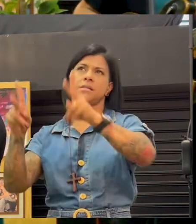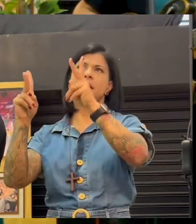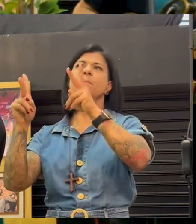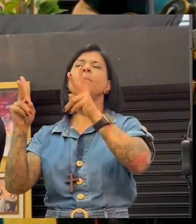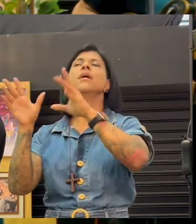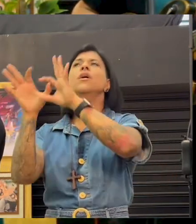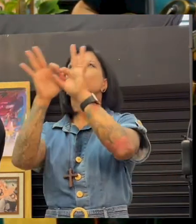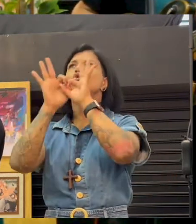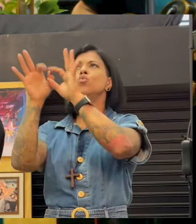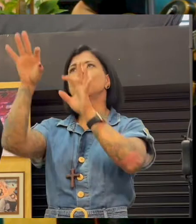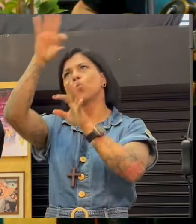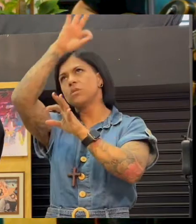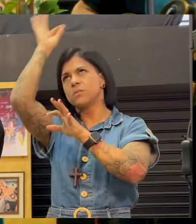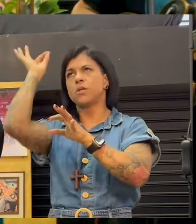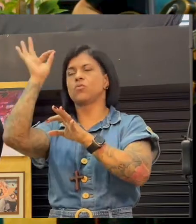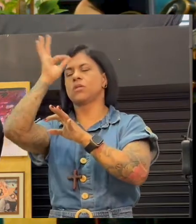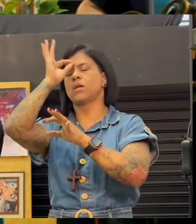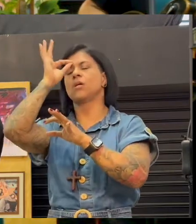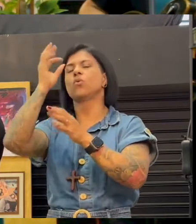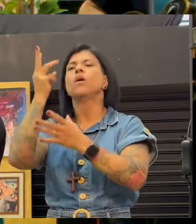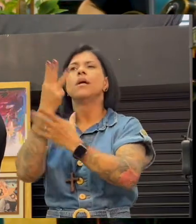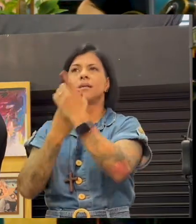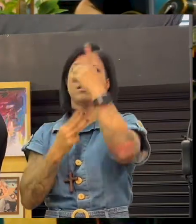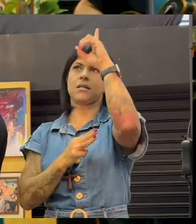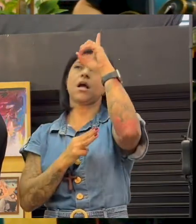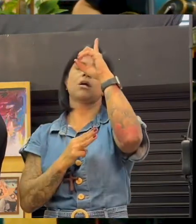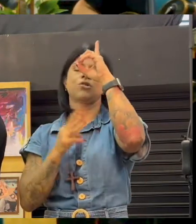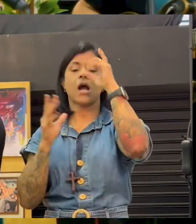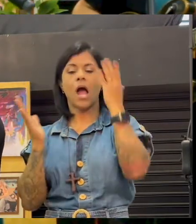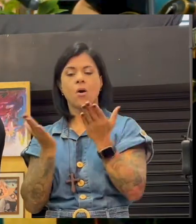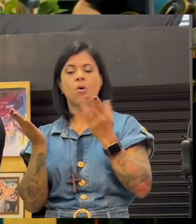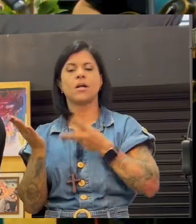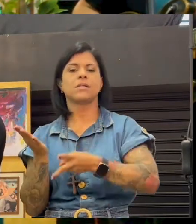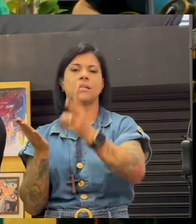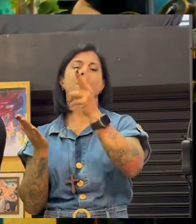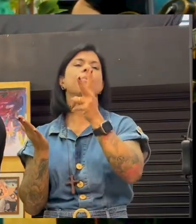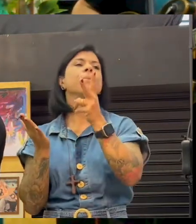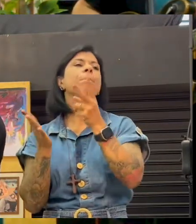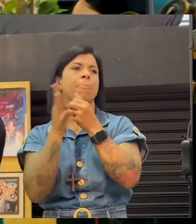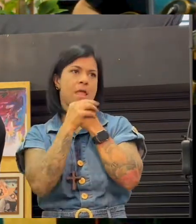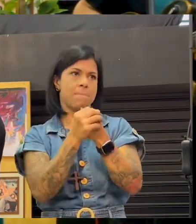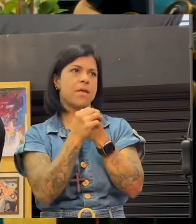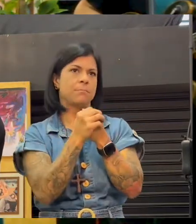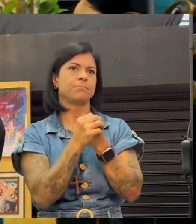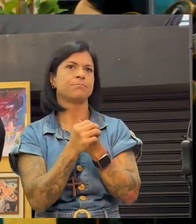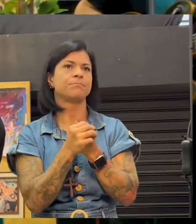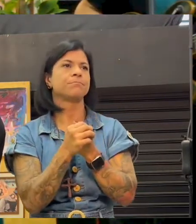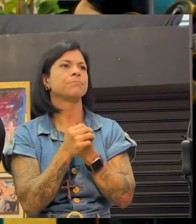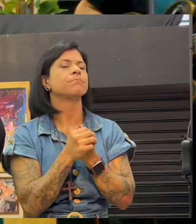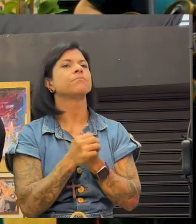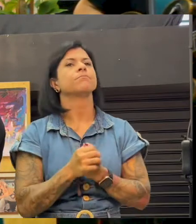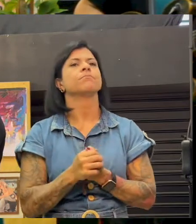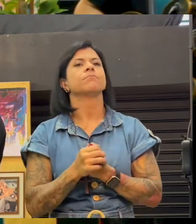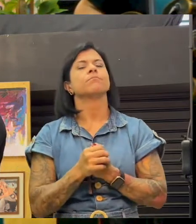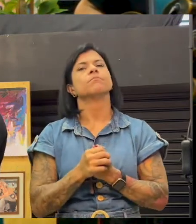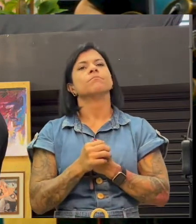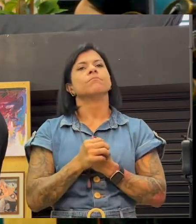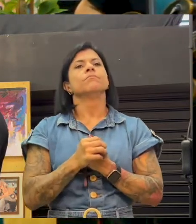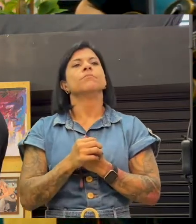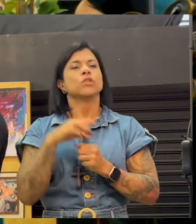do Espírito Santo, um só Deus, agora e sempre. Amém. Que essa seja a sua oração